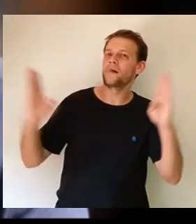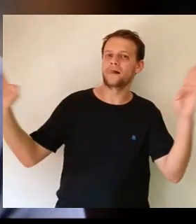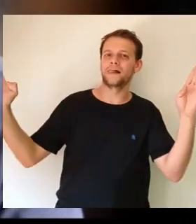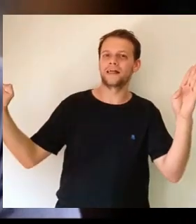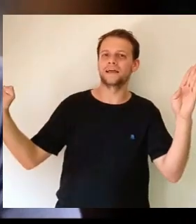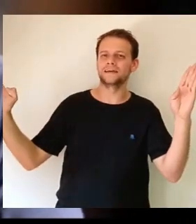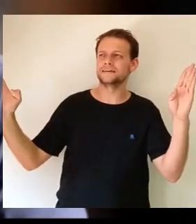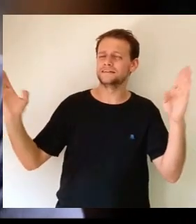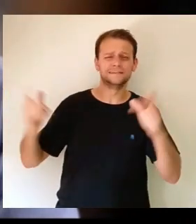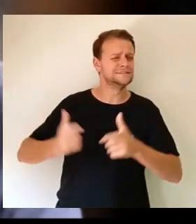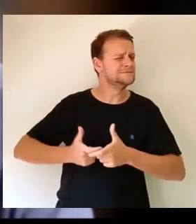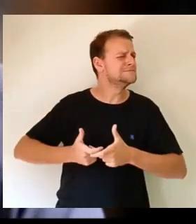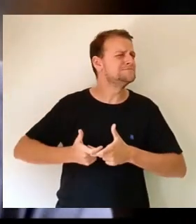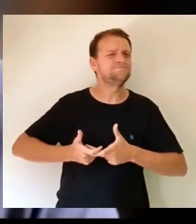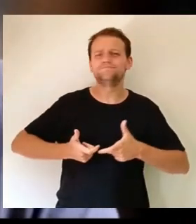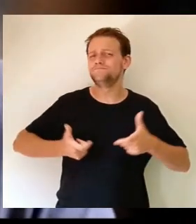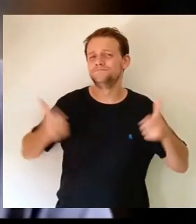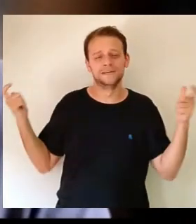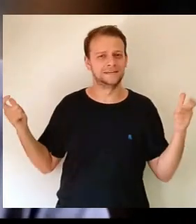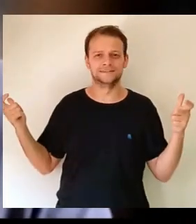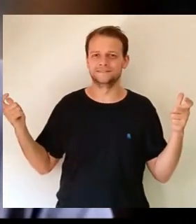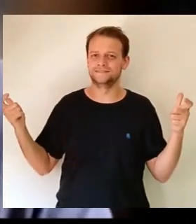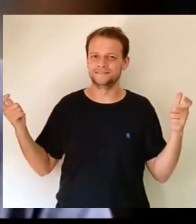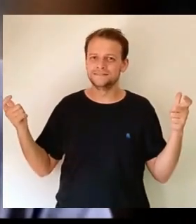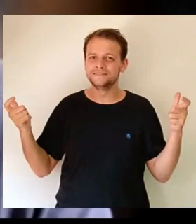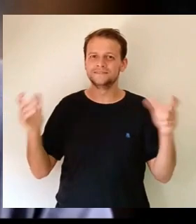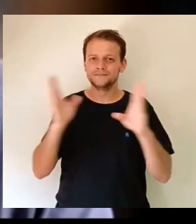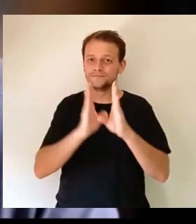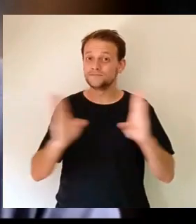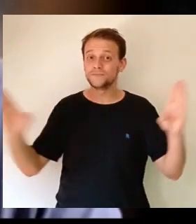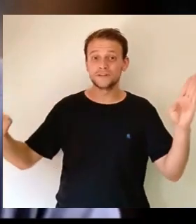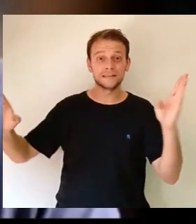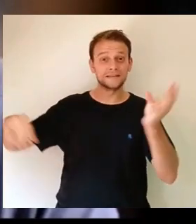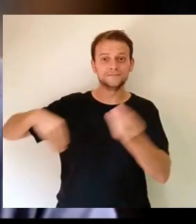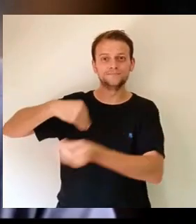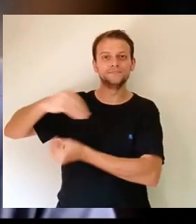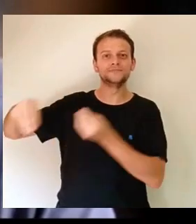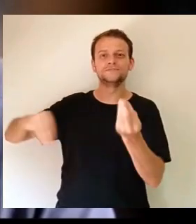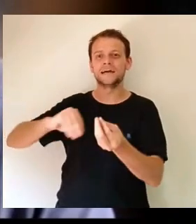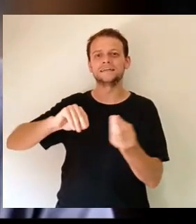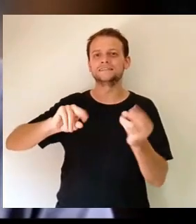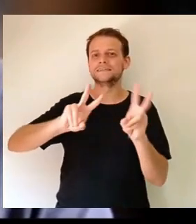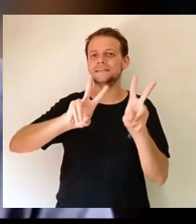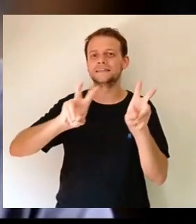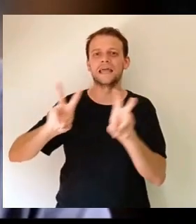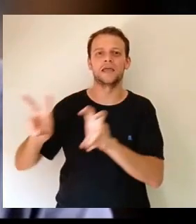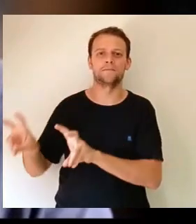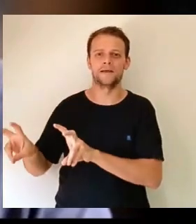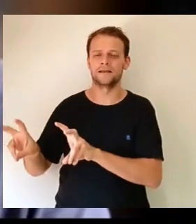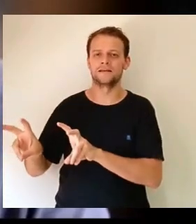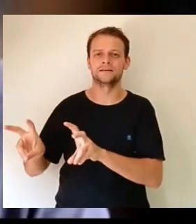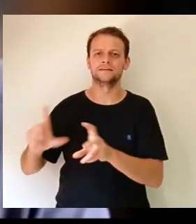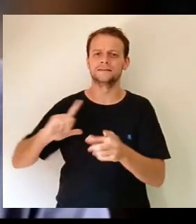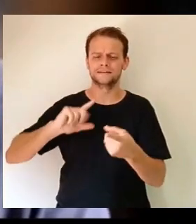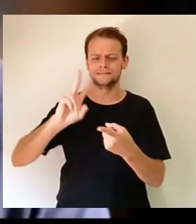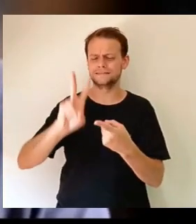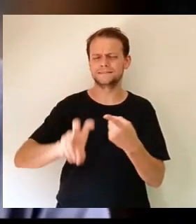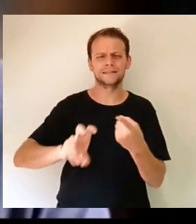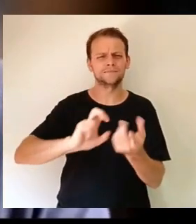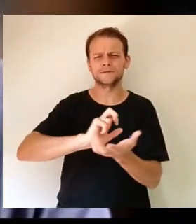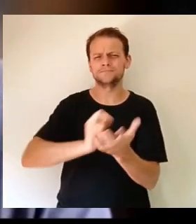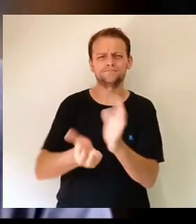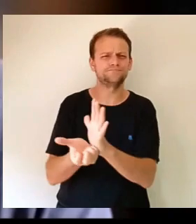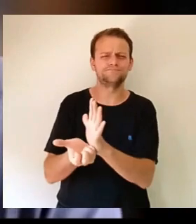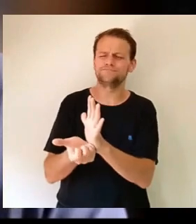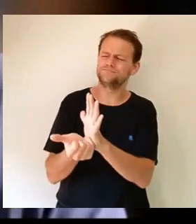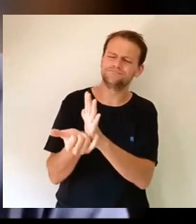ele tinha uma biblioteca muito extensa. E uma biblioteca é mista em termos de